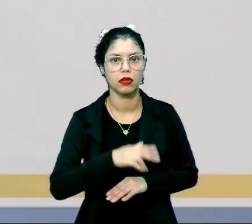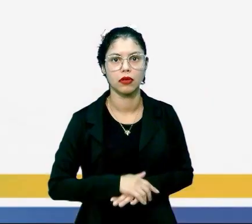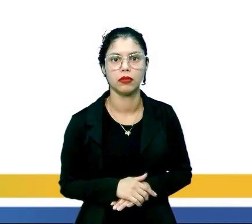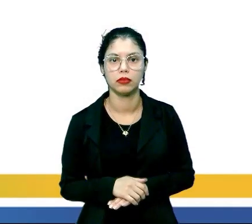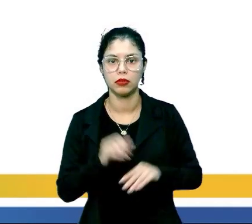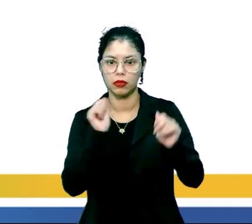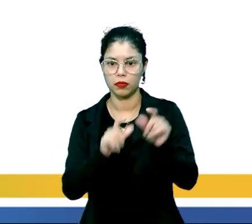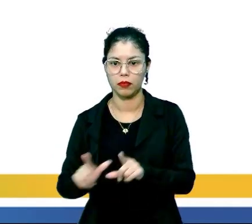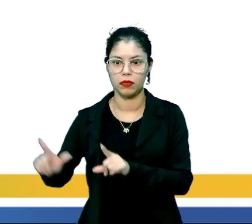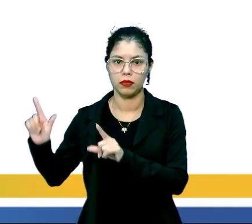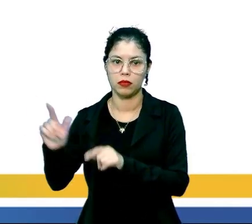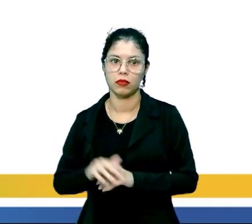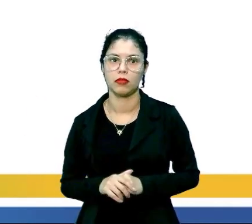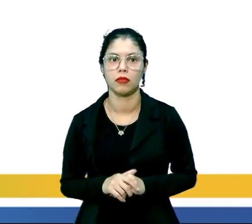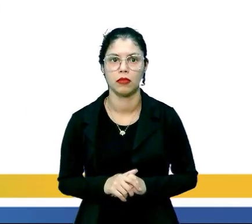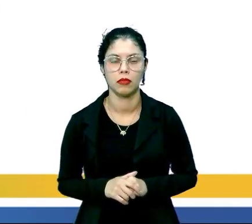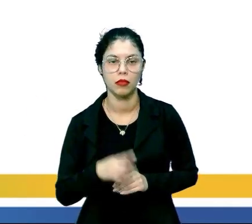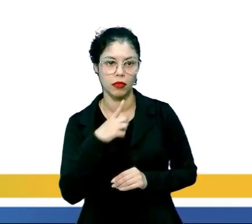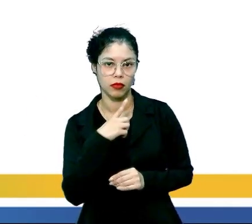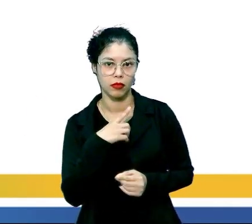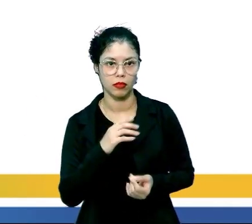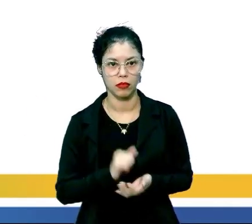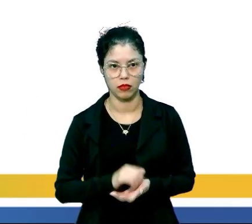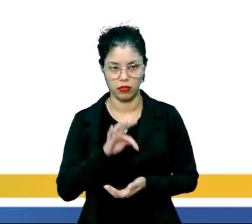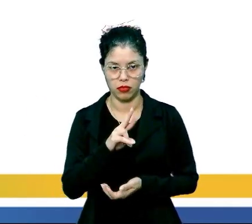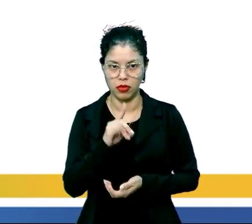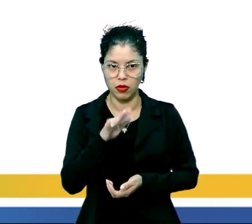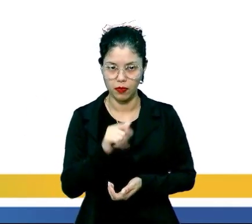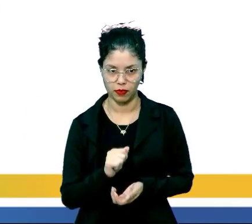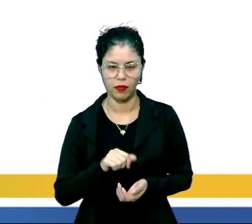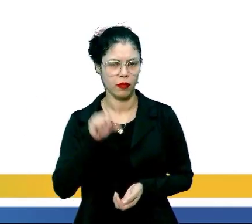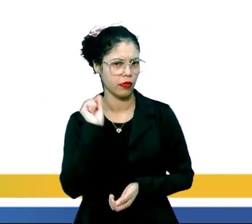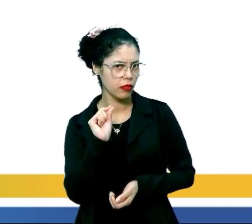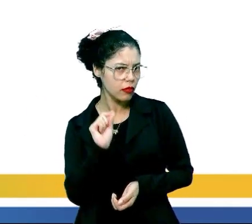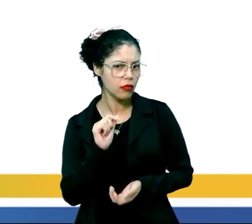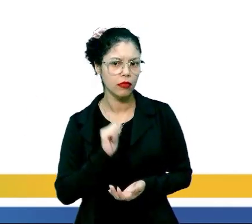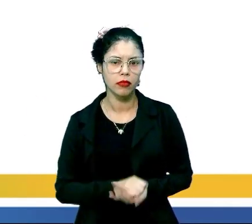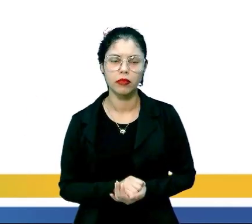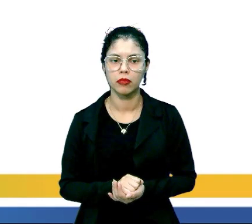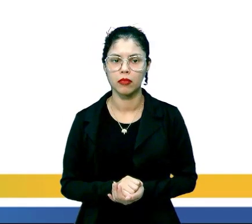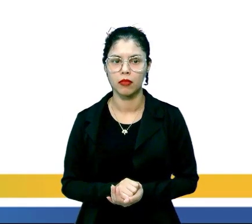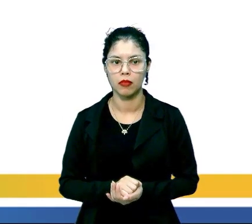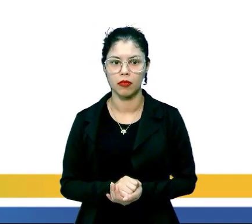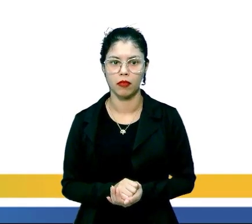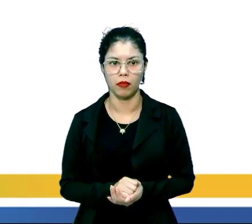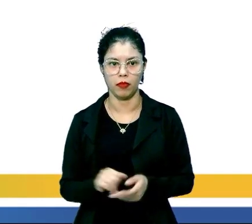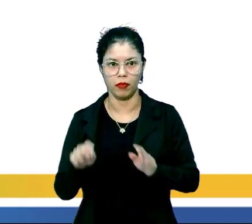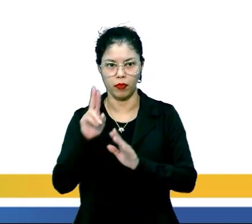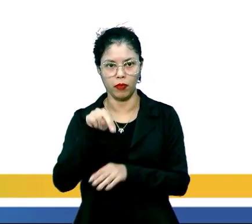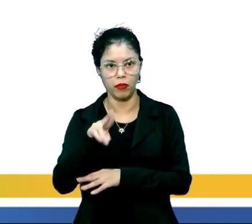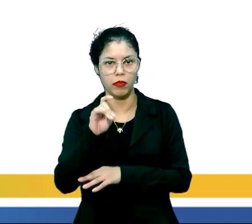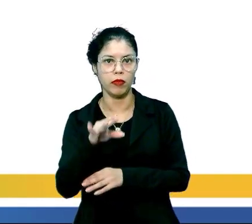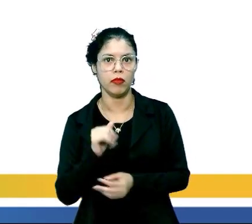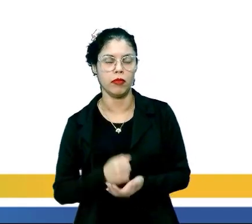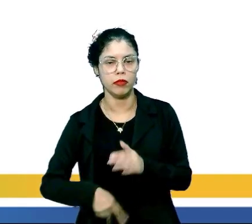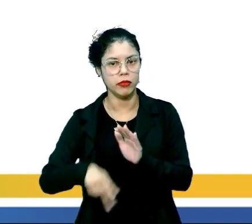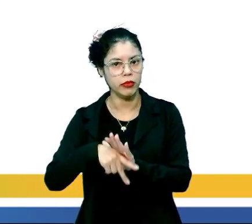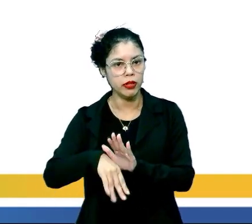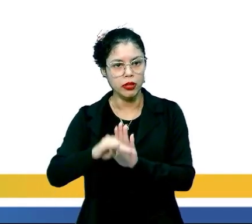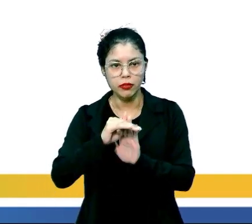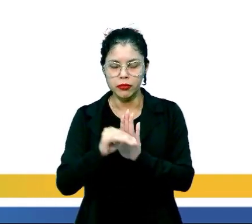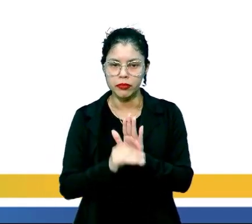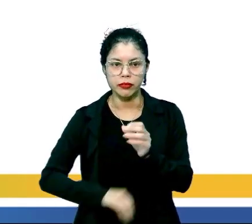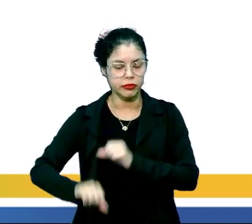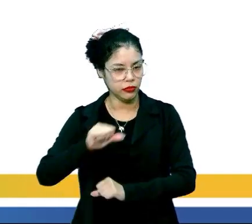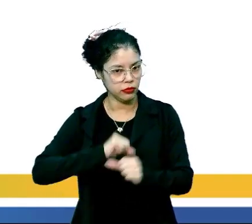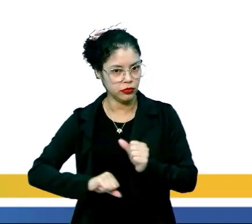só aí na tela. Nós temos o conceito de entalpia. O que é entalpia? Entalpia é a unidade que rege as